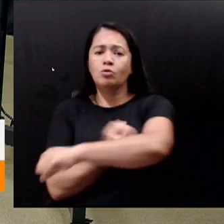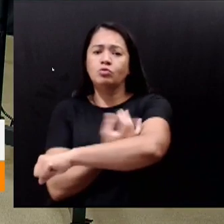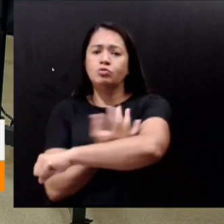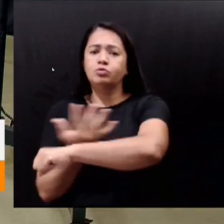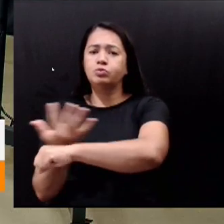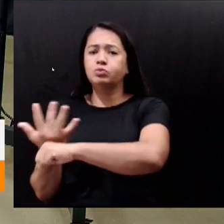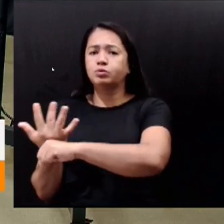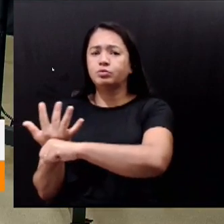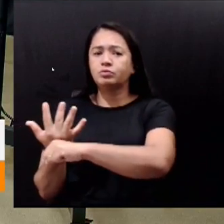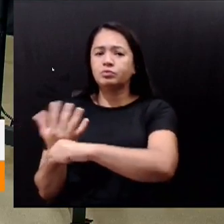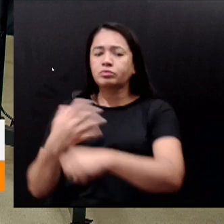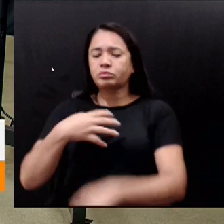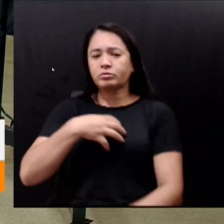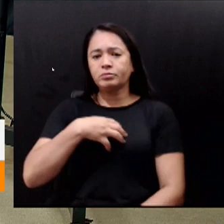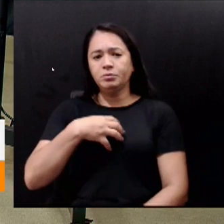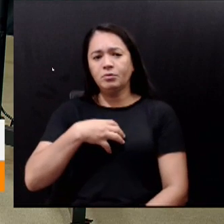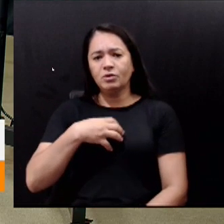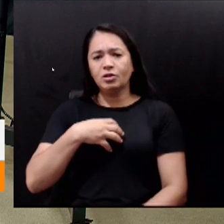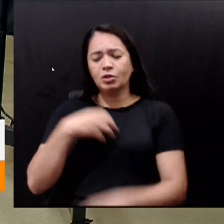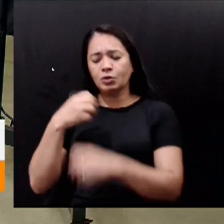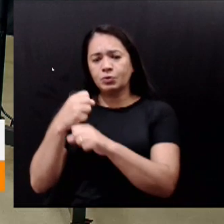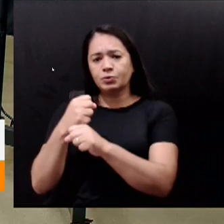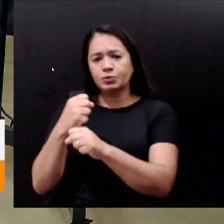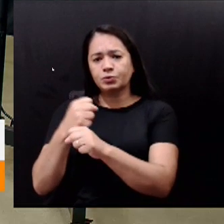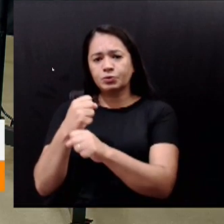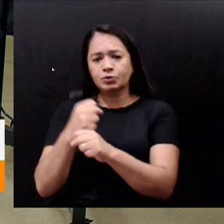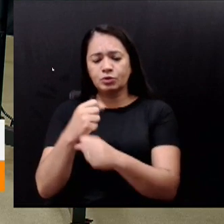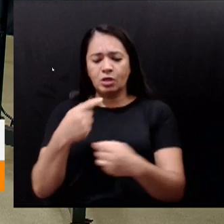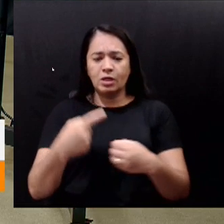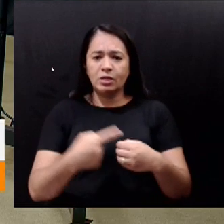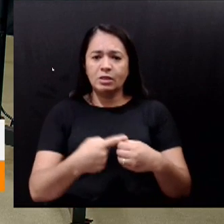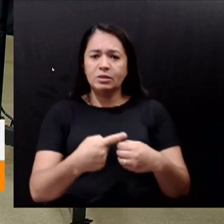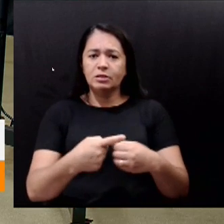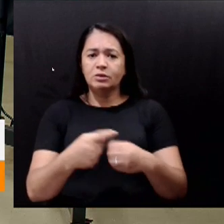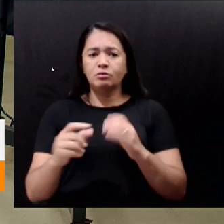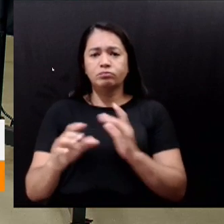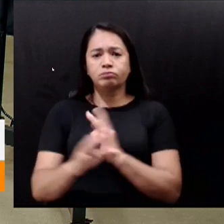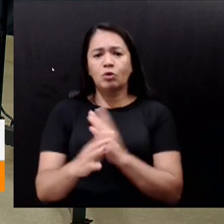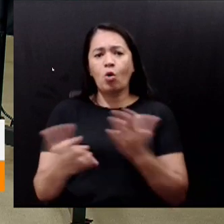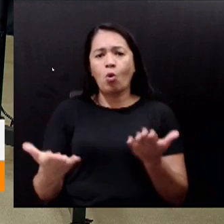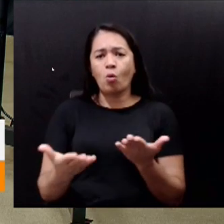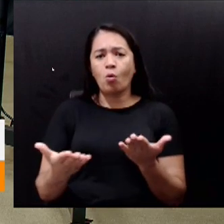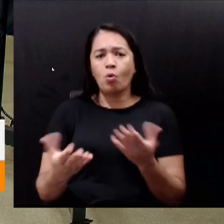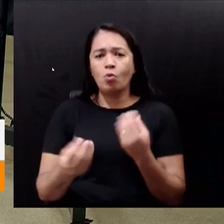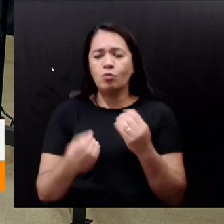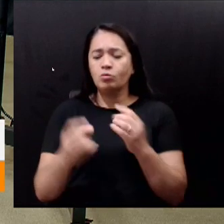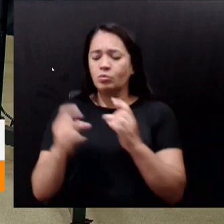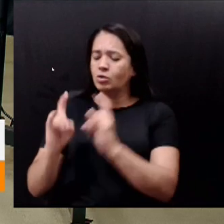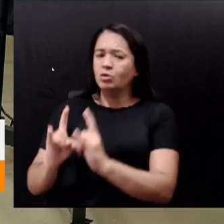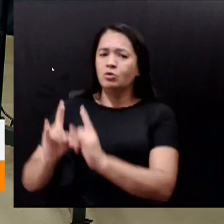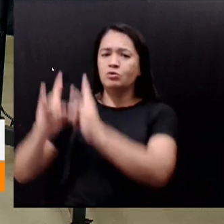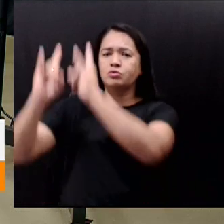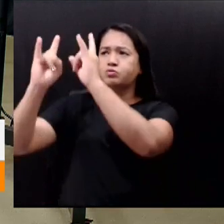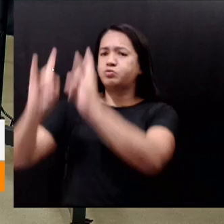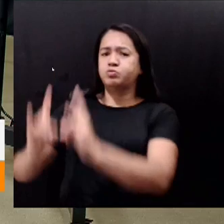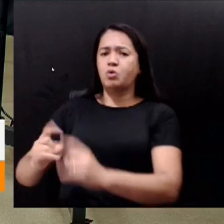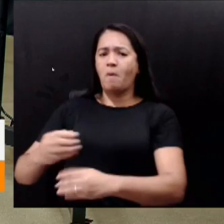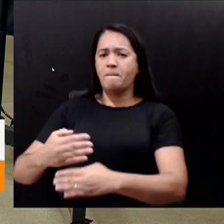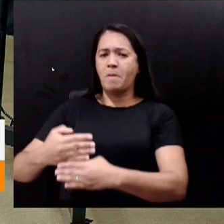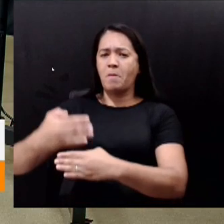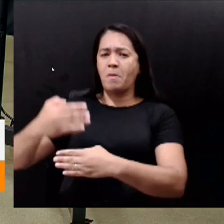se construir as cidades hoje, essa questão de condomínios com muros altos, além